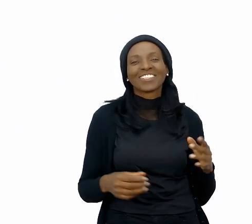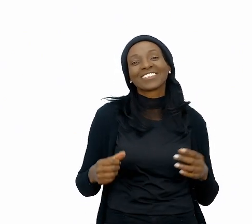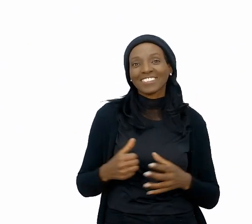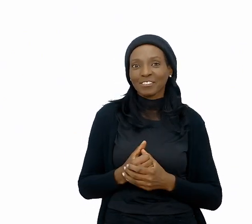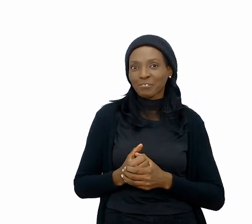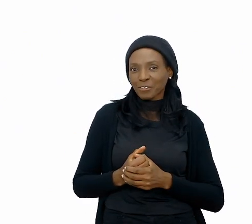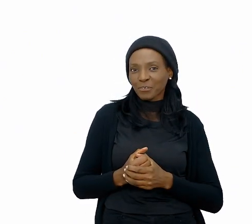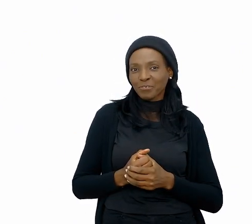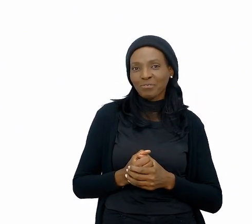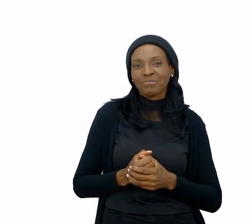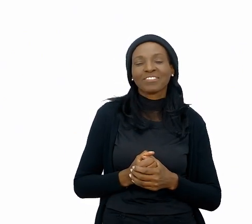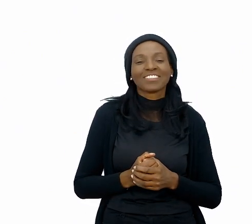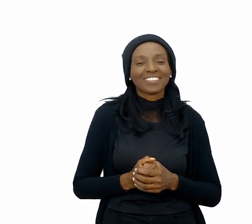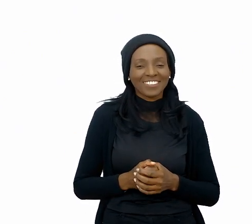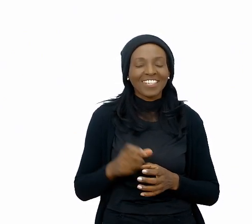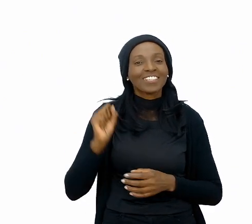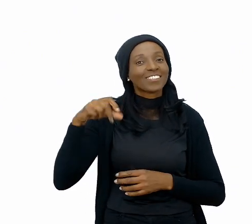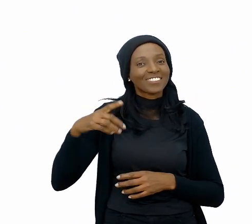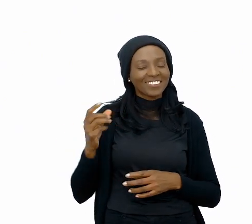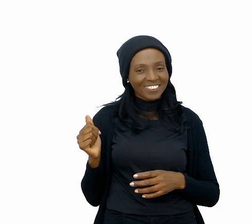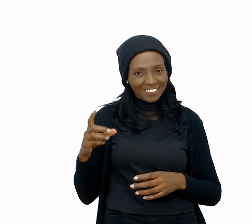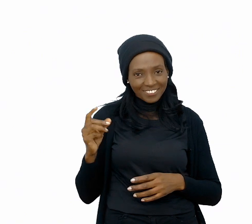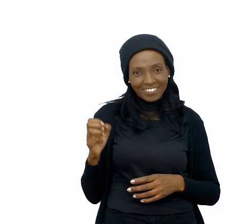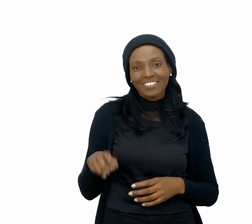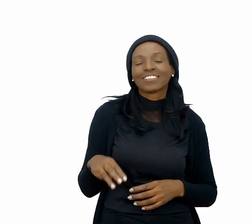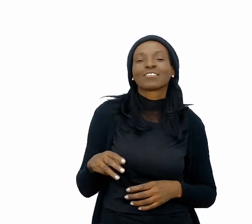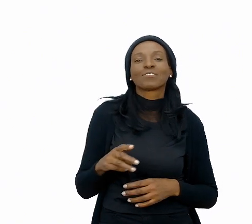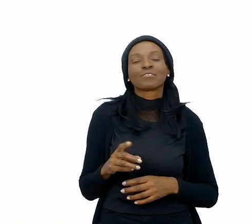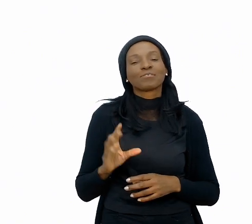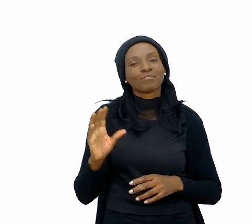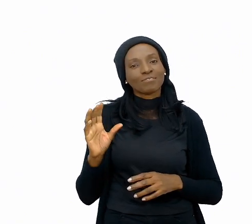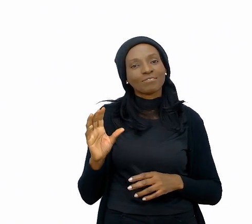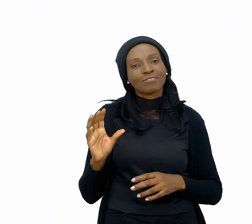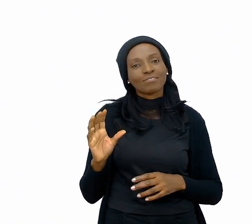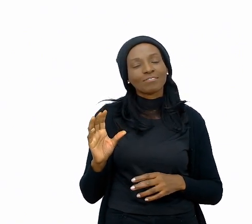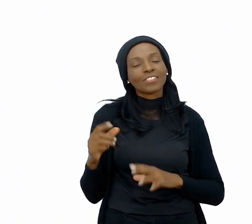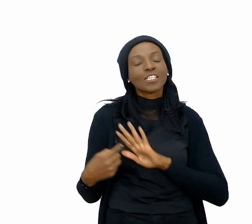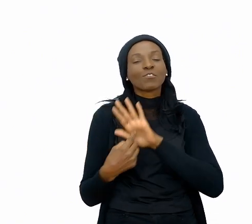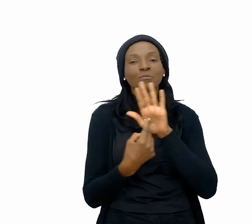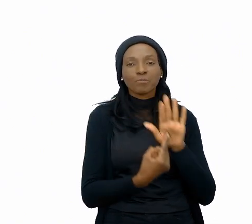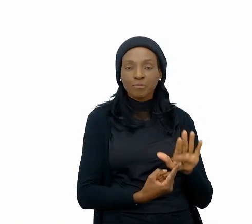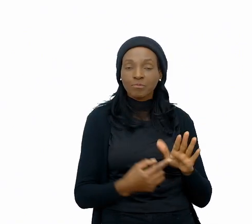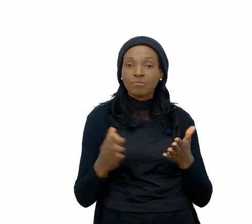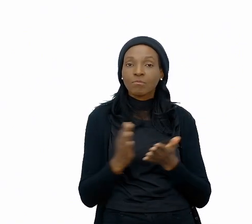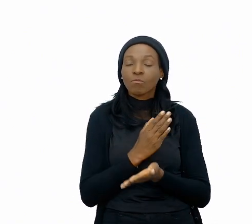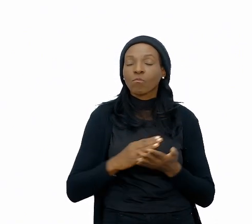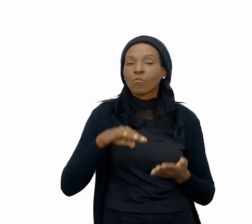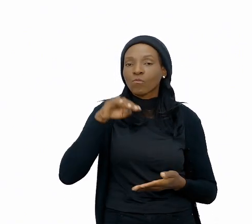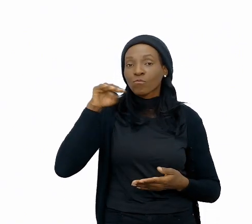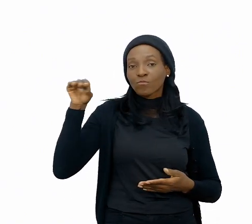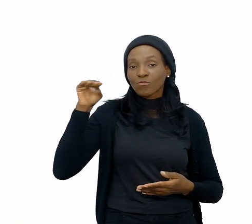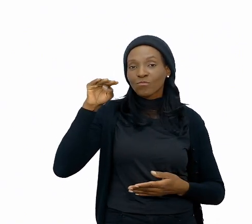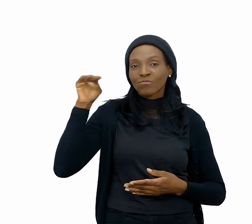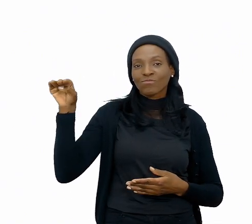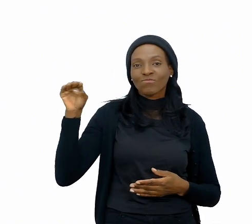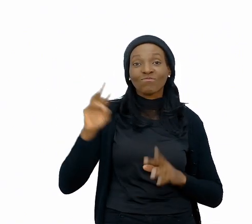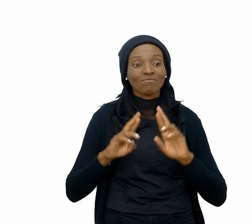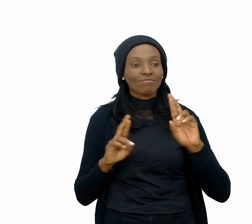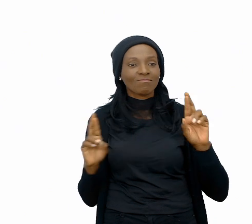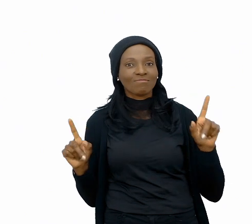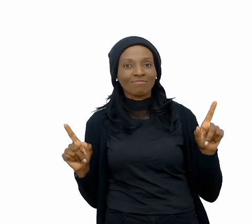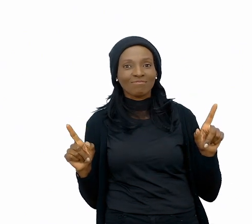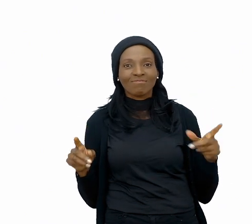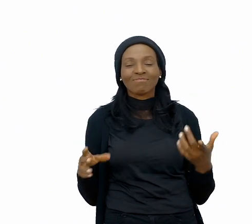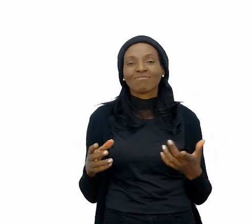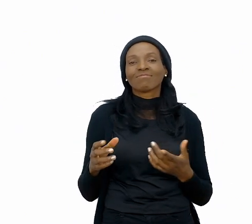escritas, né, algumas sondagens, onde vai apresentar alguns níveis, né, diferentes